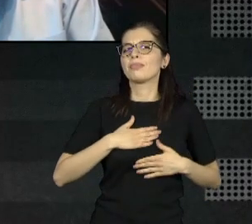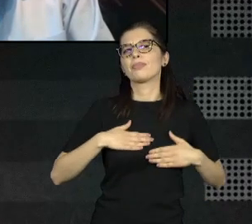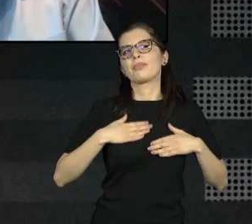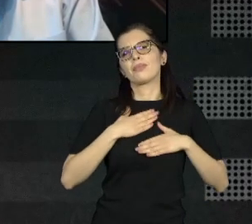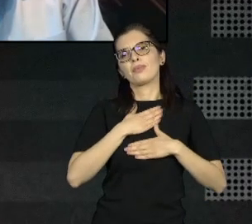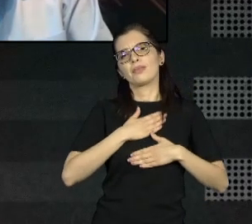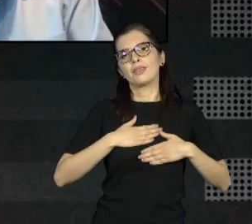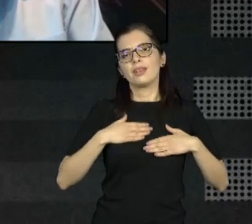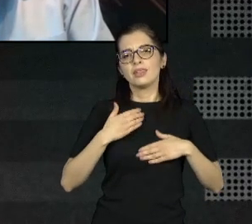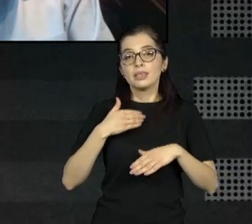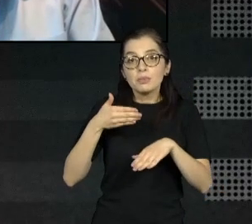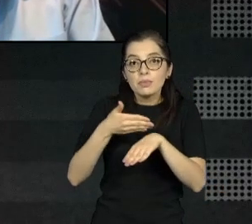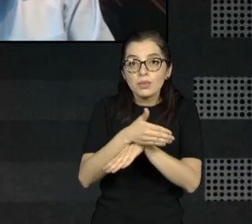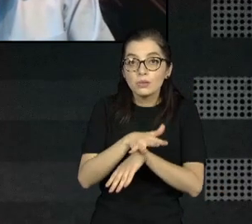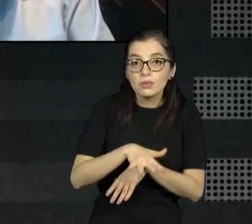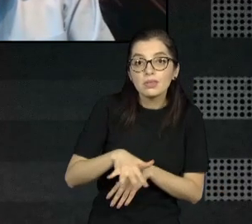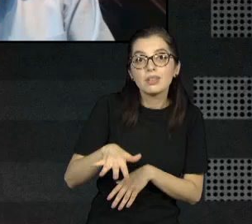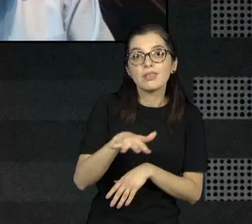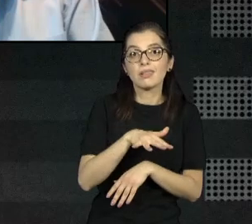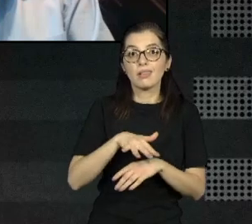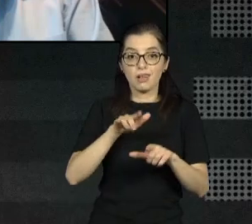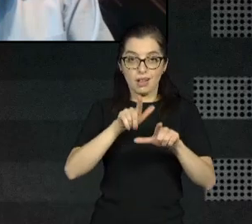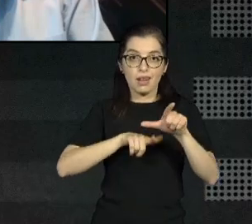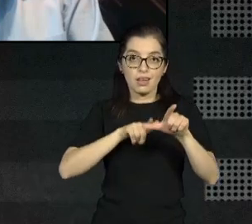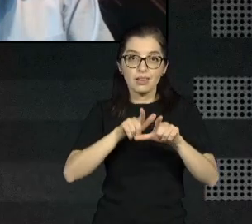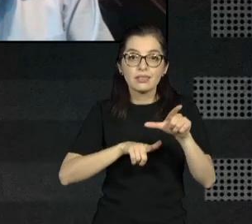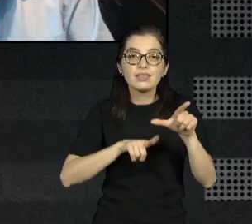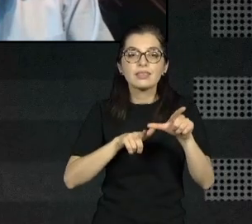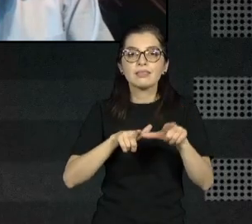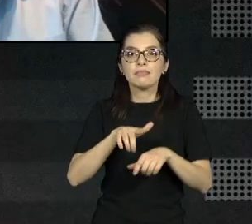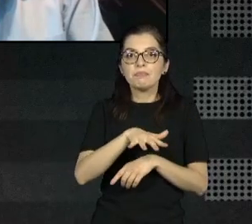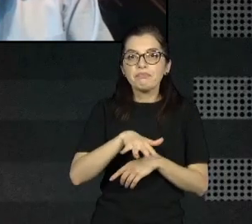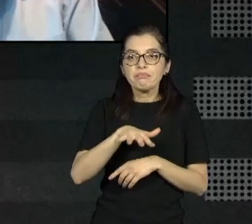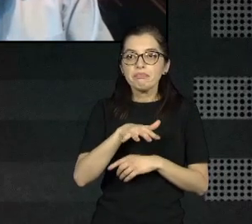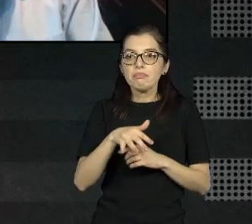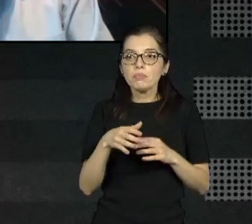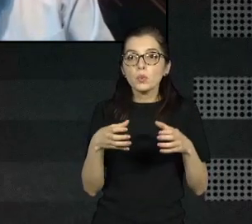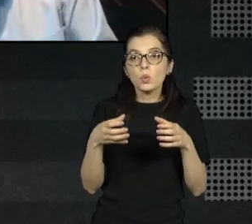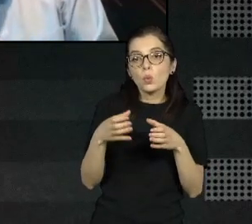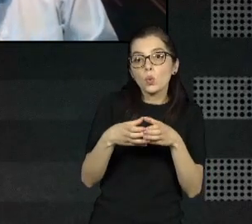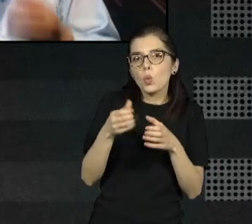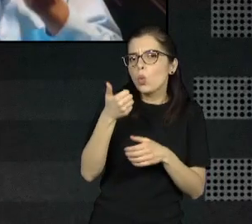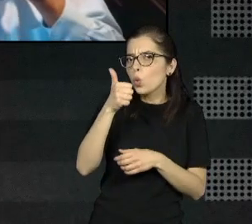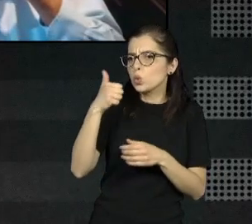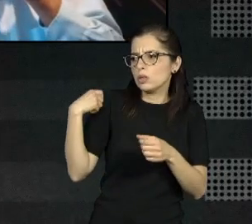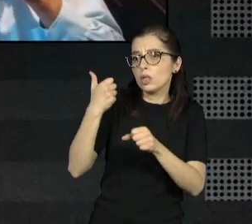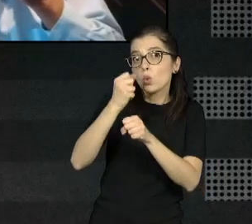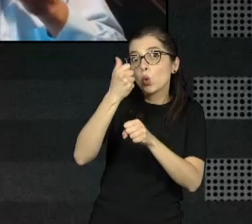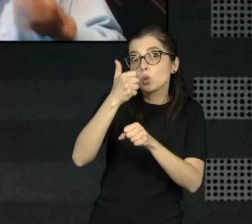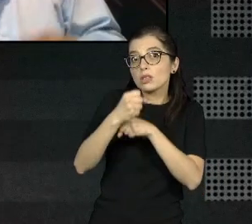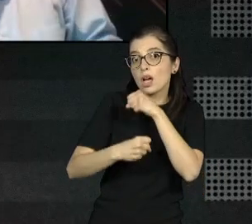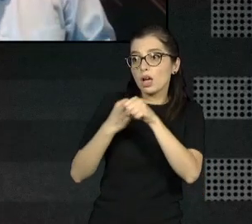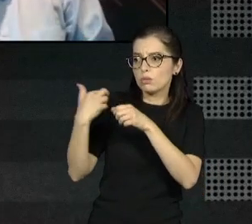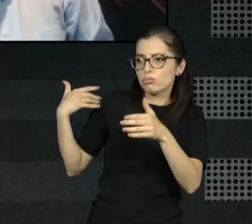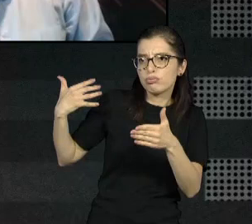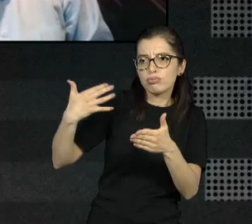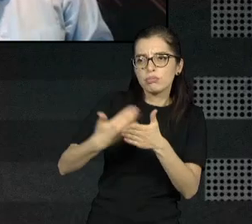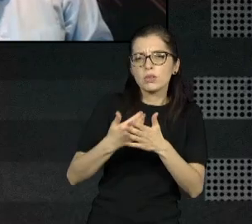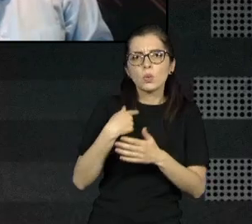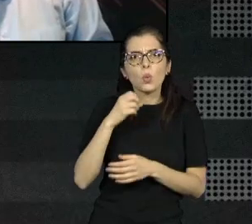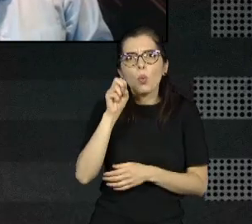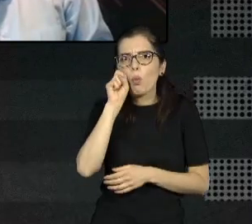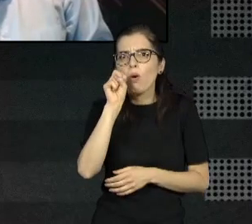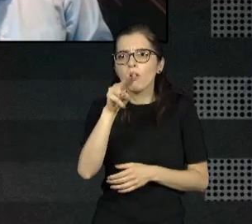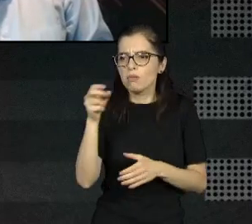Letras. Nos seus 111 anos, esta academia não vivia um fenômeno tão